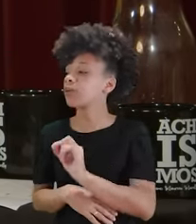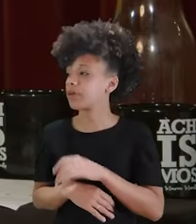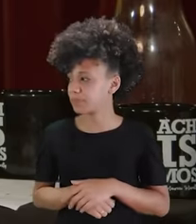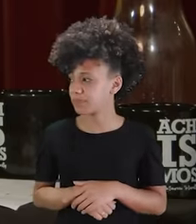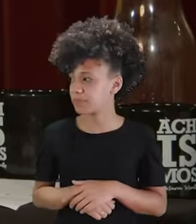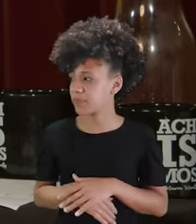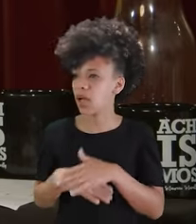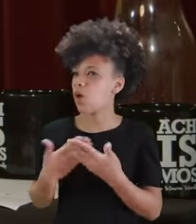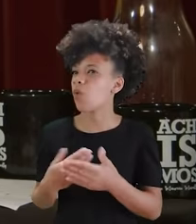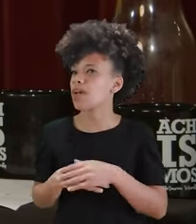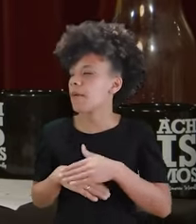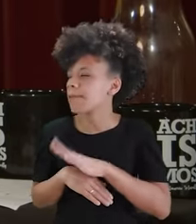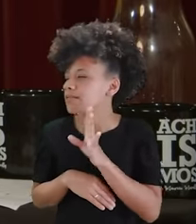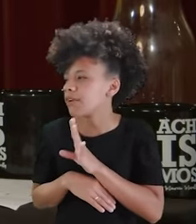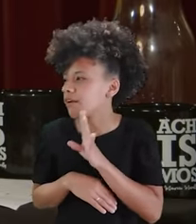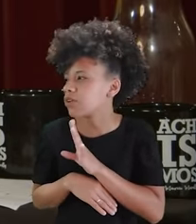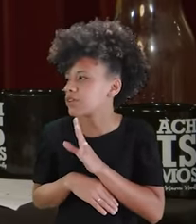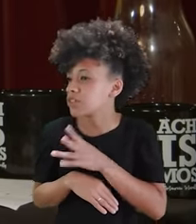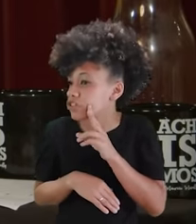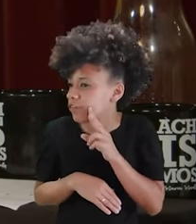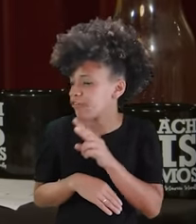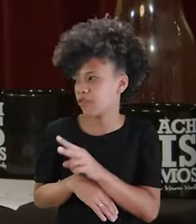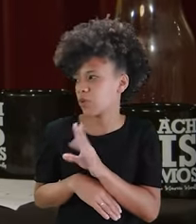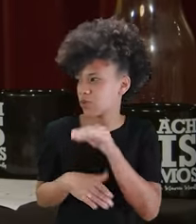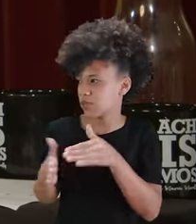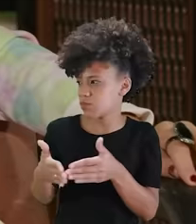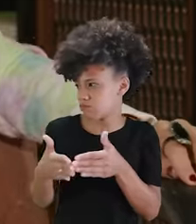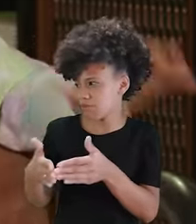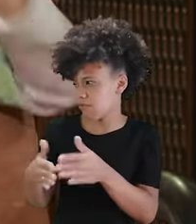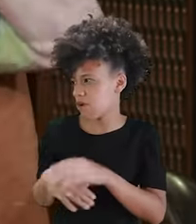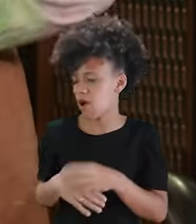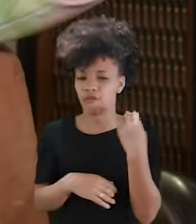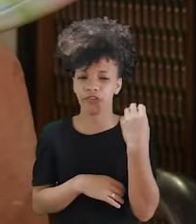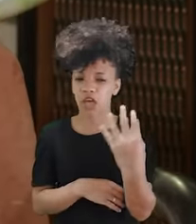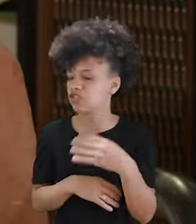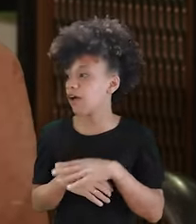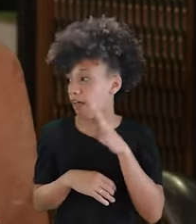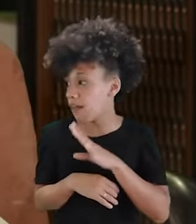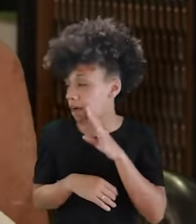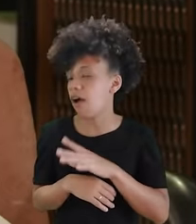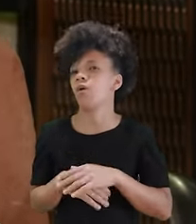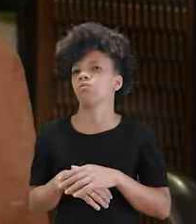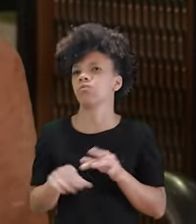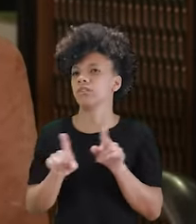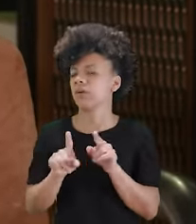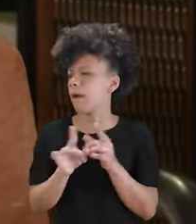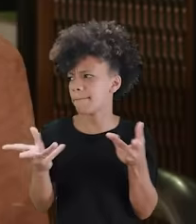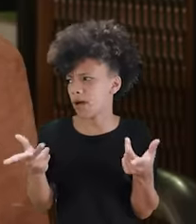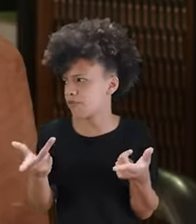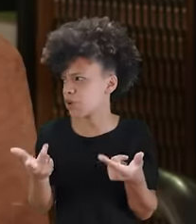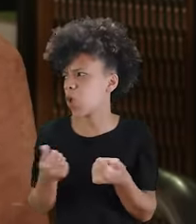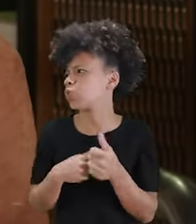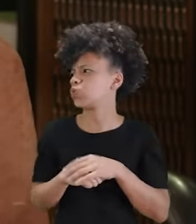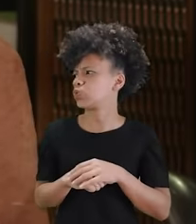pizza viajar ali é legal isso é incrível isso é maravilhoso Maria eu vou